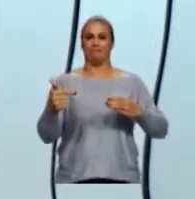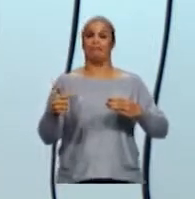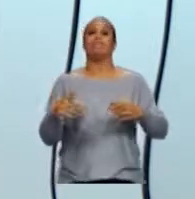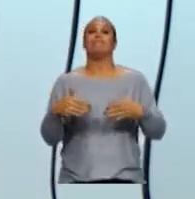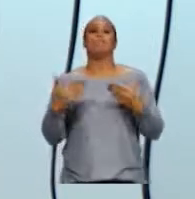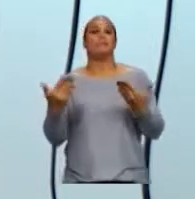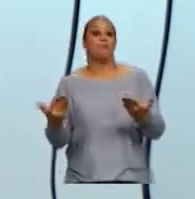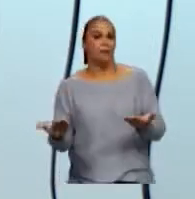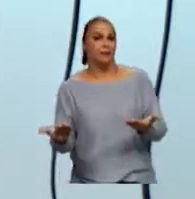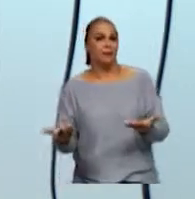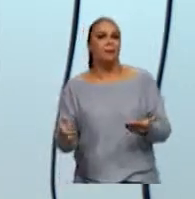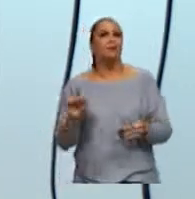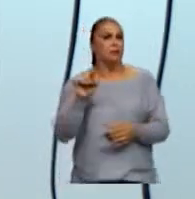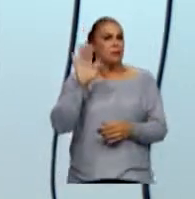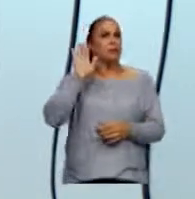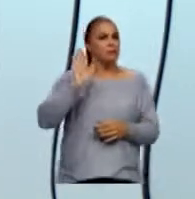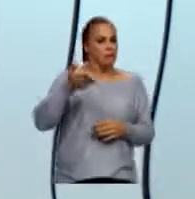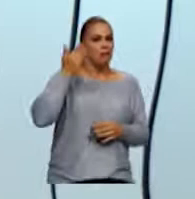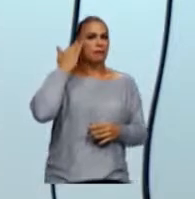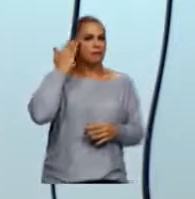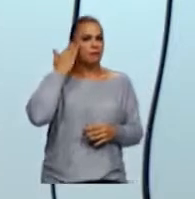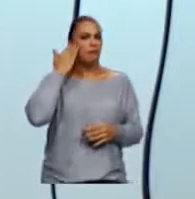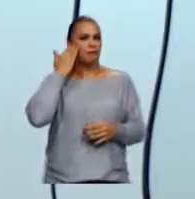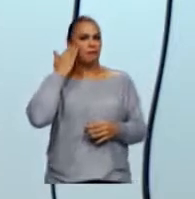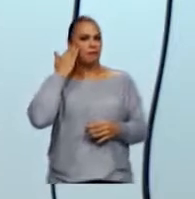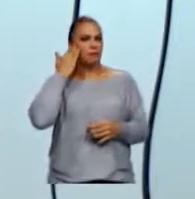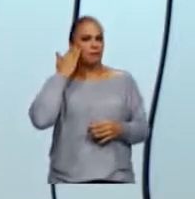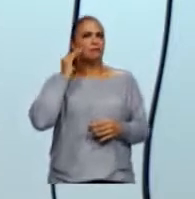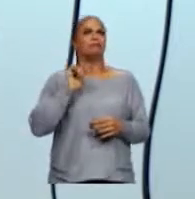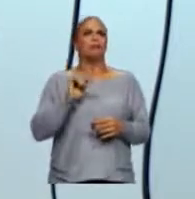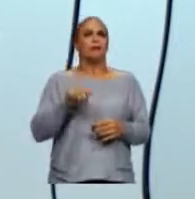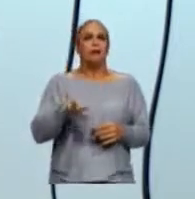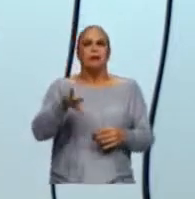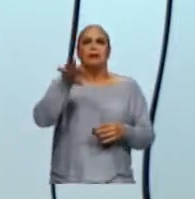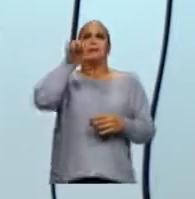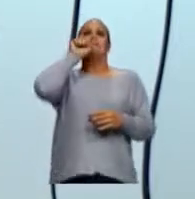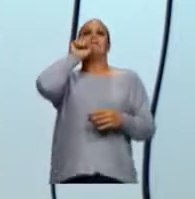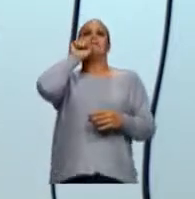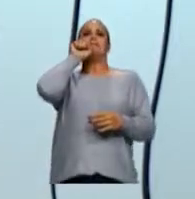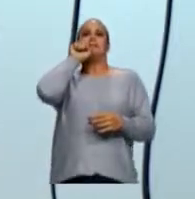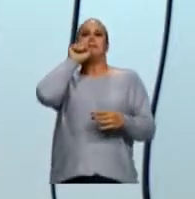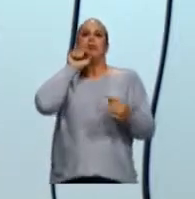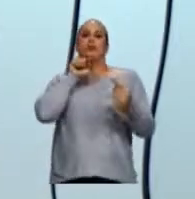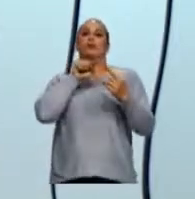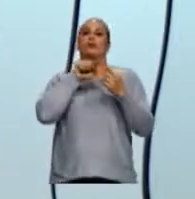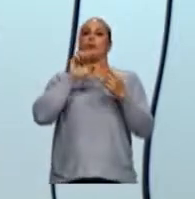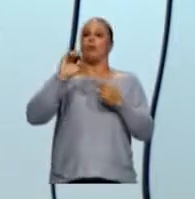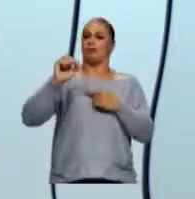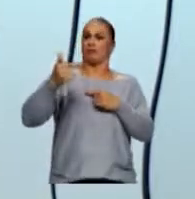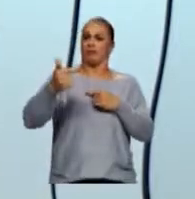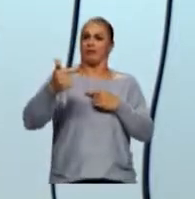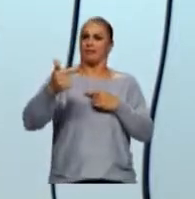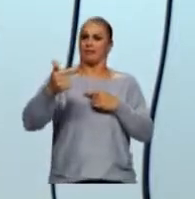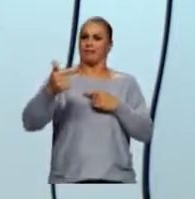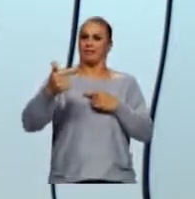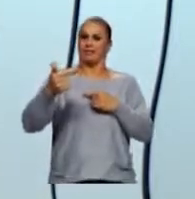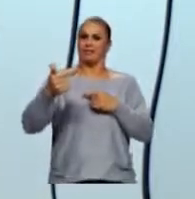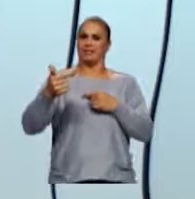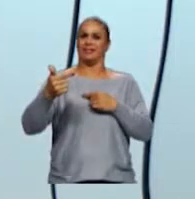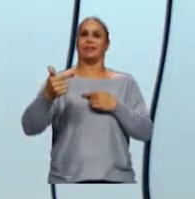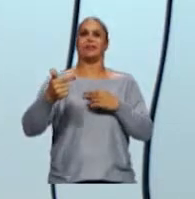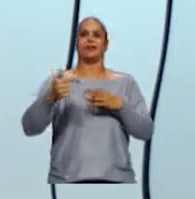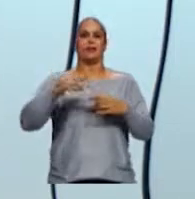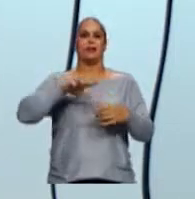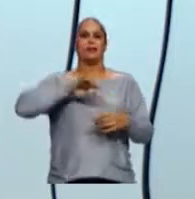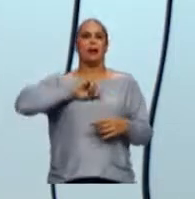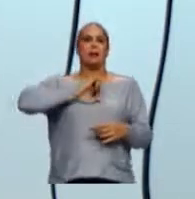gás e elimina outro? Ou você nunca parou para pensar quando a gente diz você respira o oxigênio e